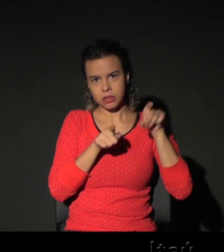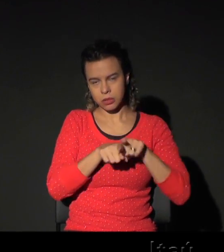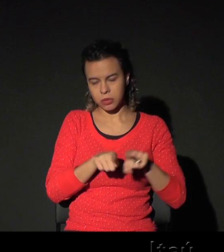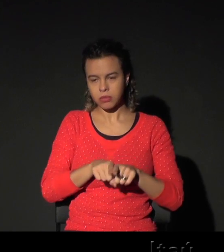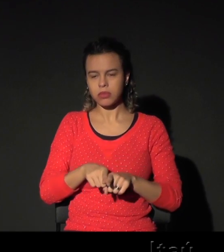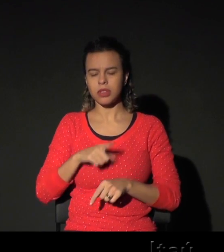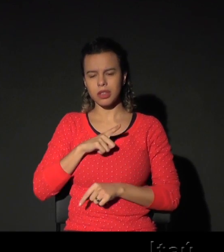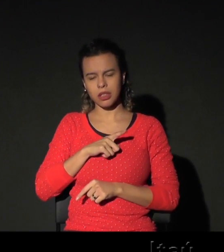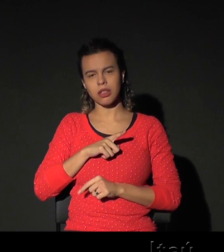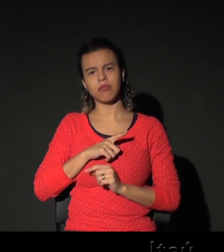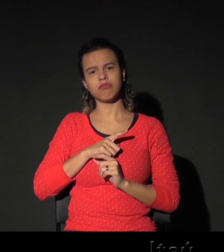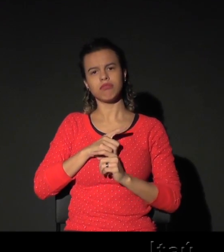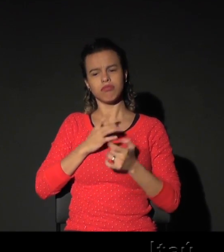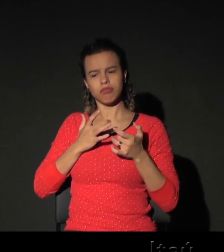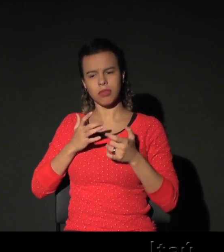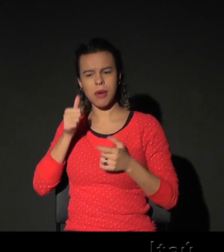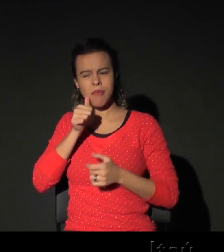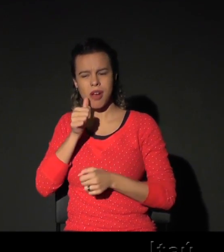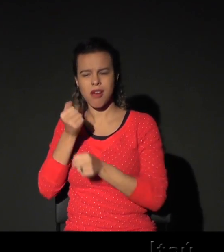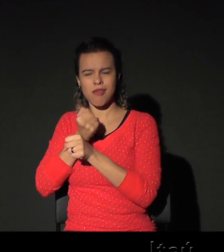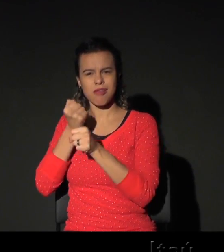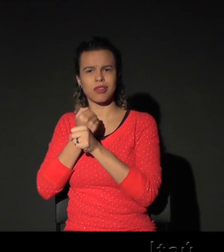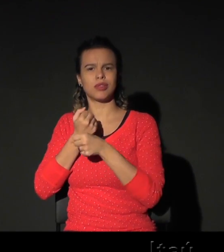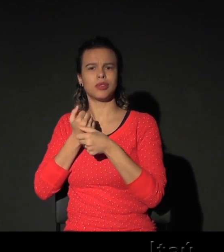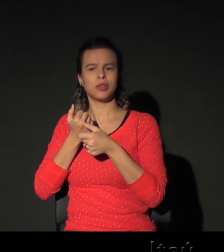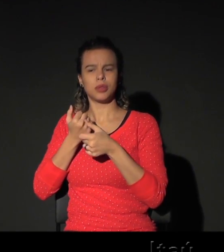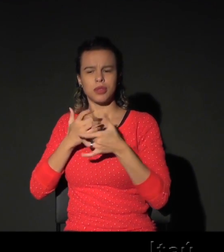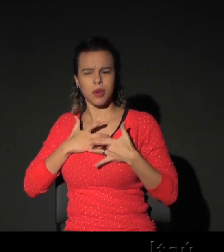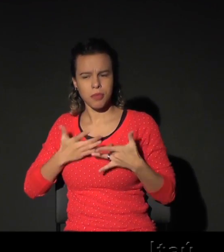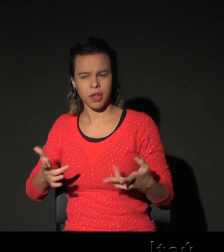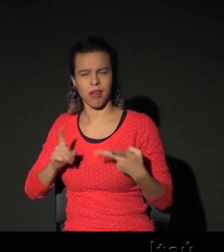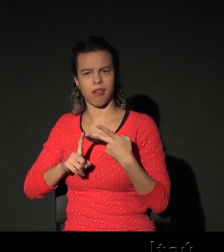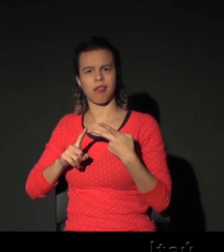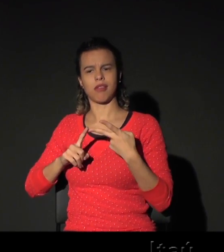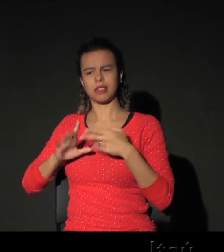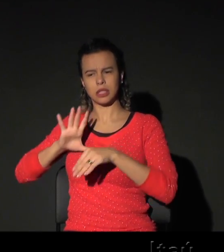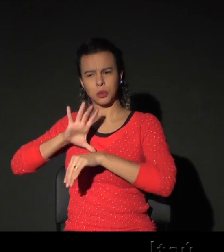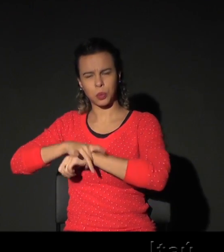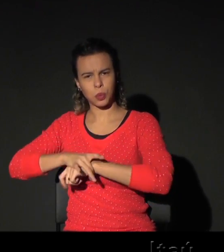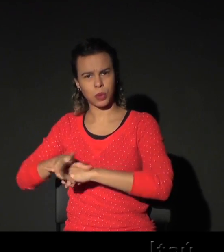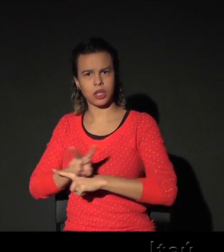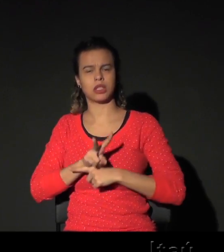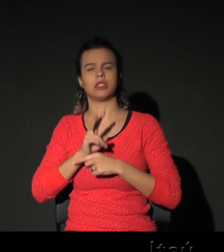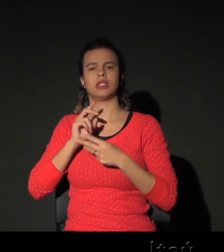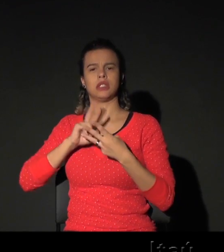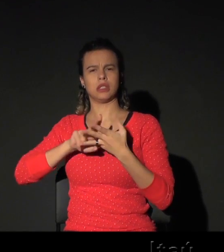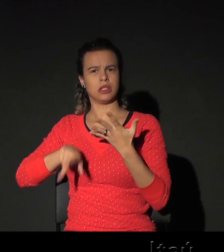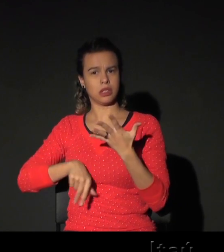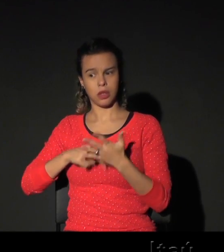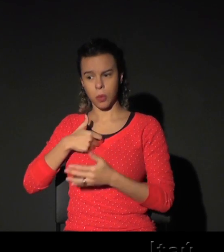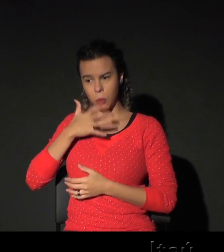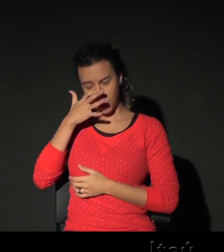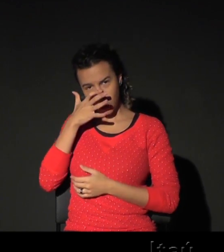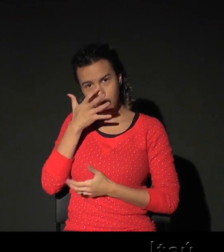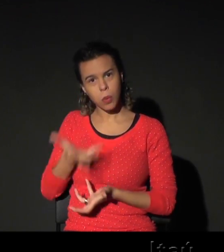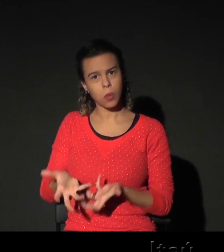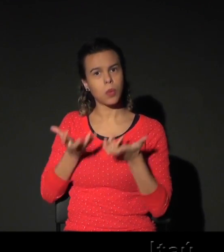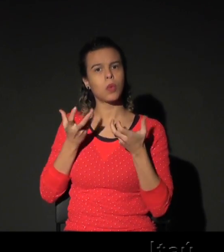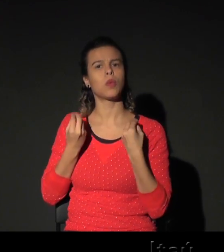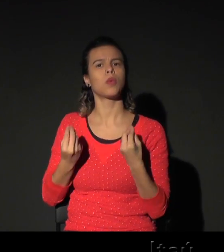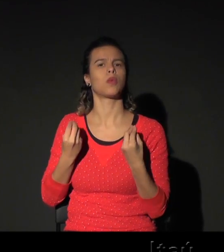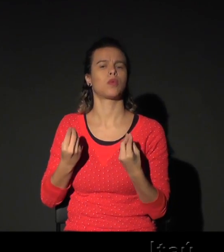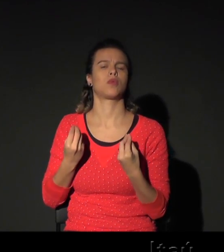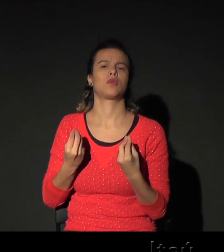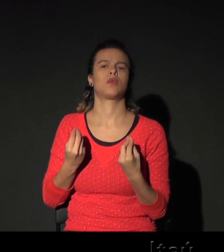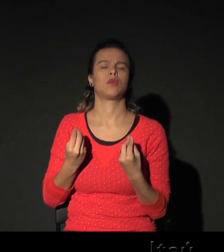comunitárias de solidariedade de segurança né então absolutamente impressionante como